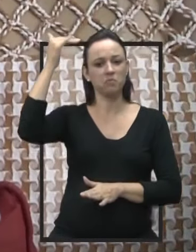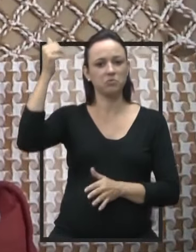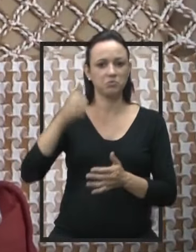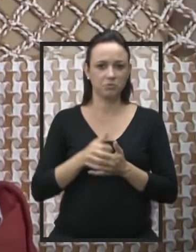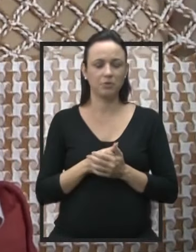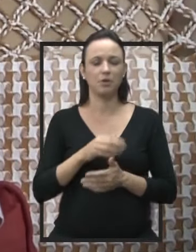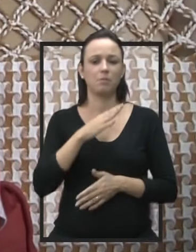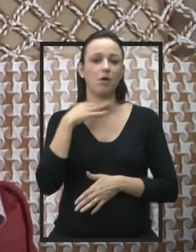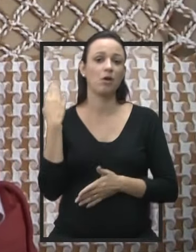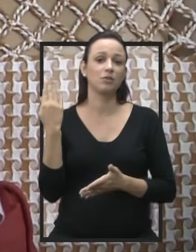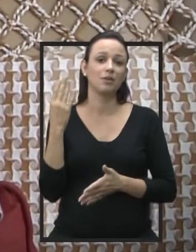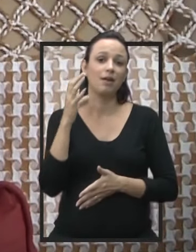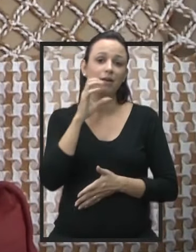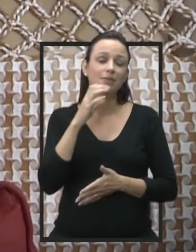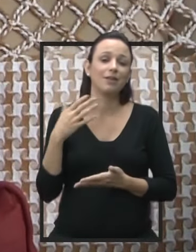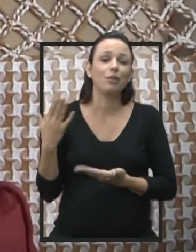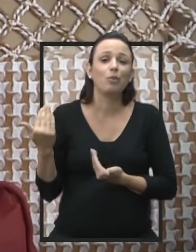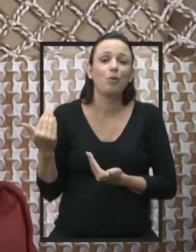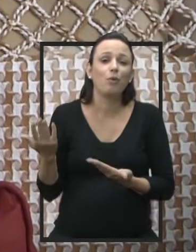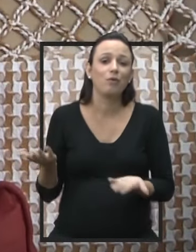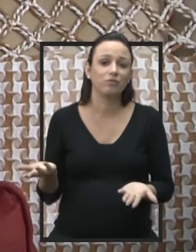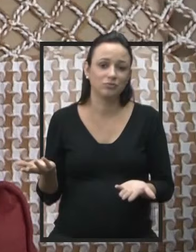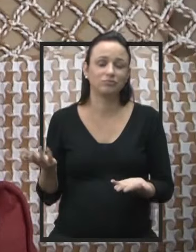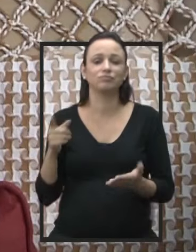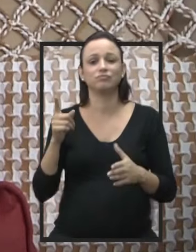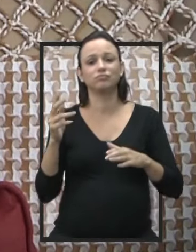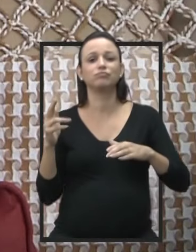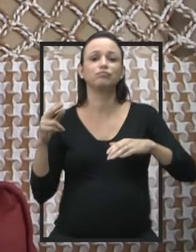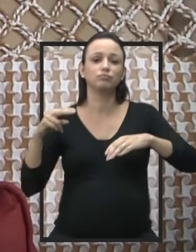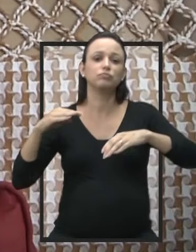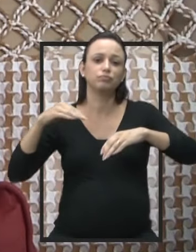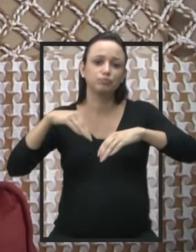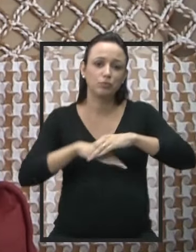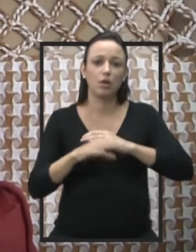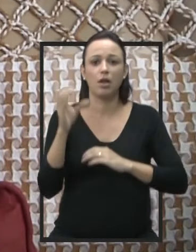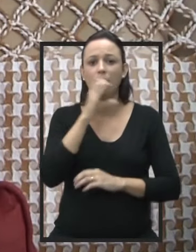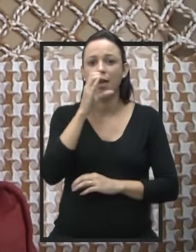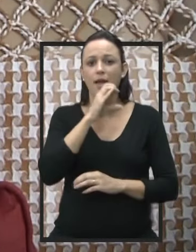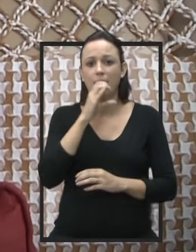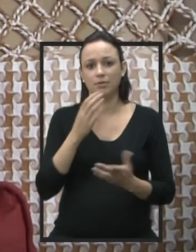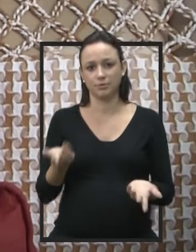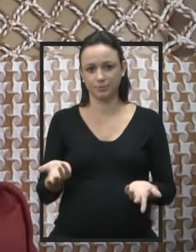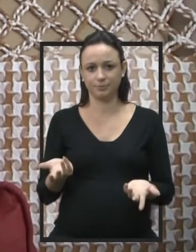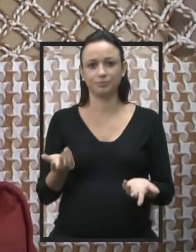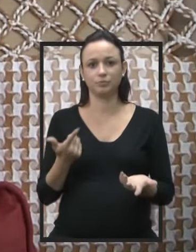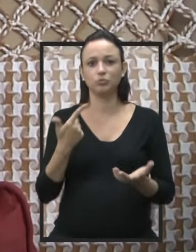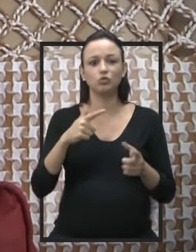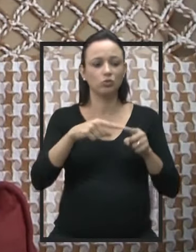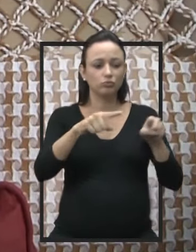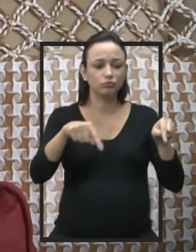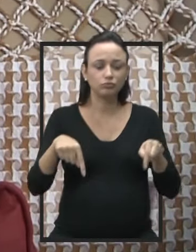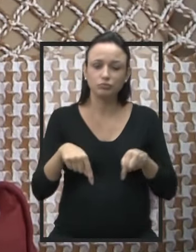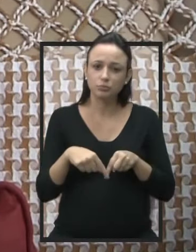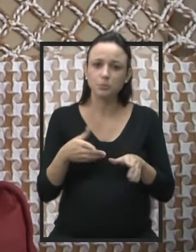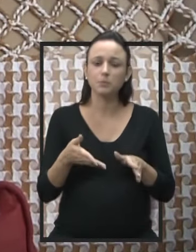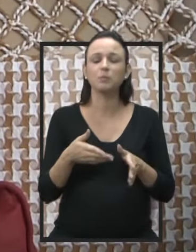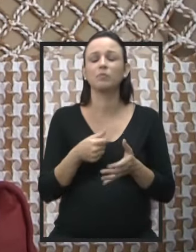morte prematura e ele foi enterrado às pressas, né? Não tinha um túmulo para ele,